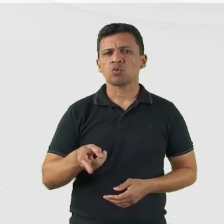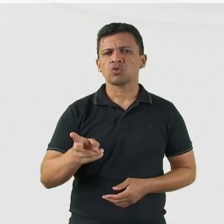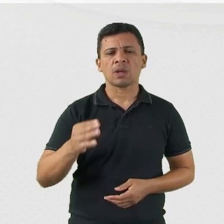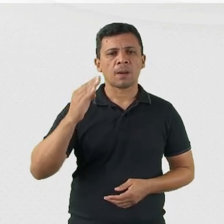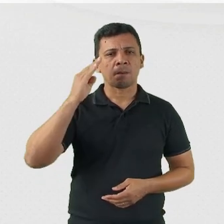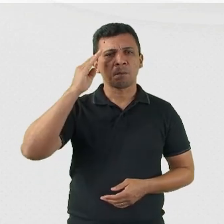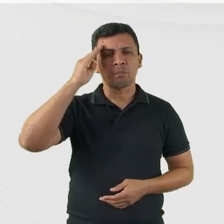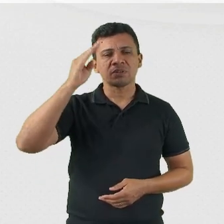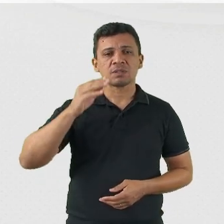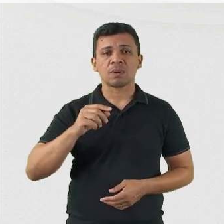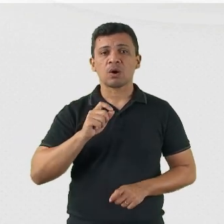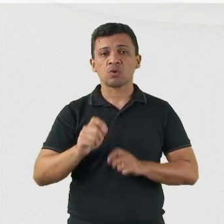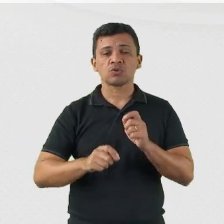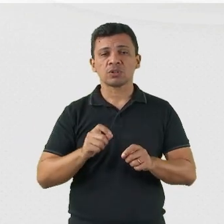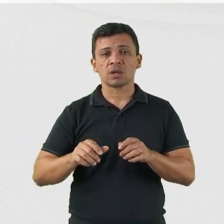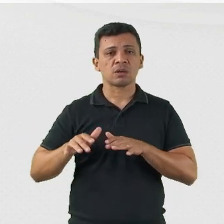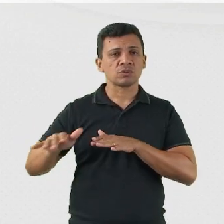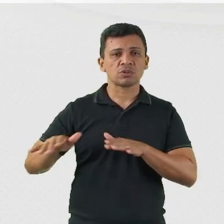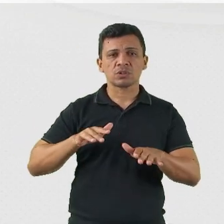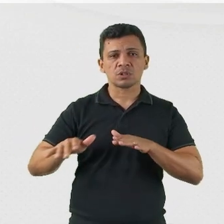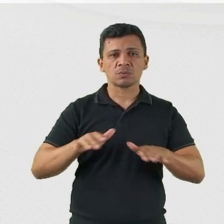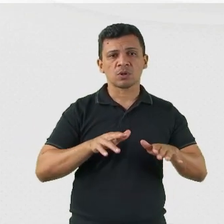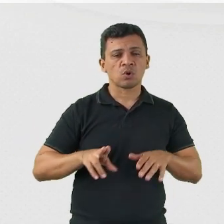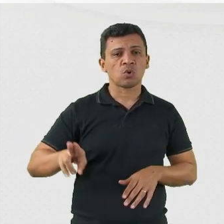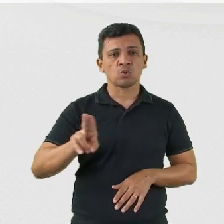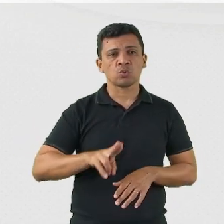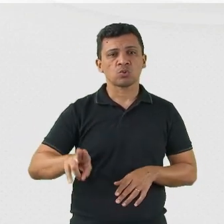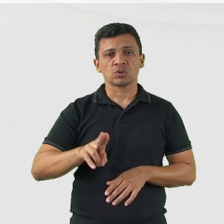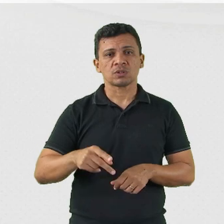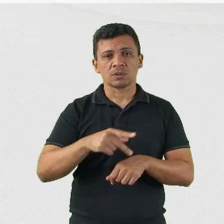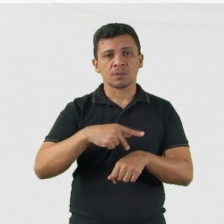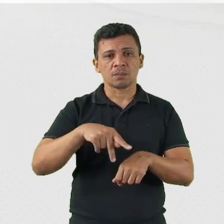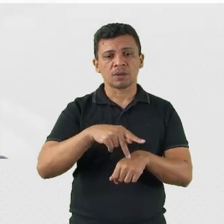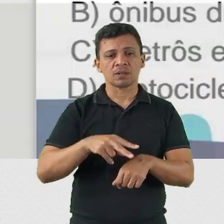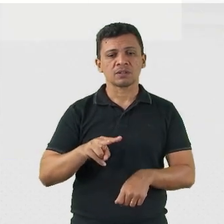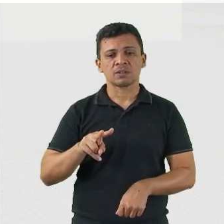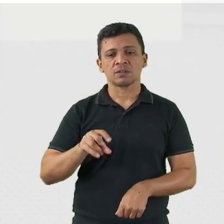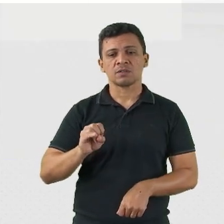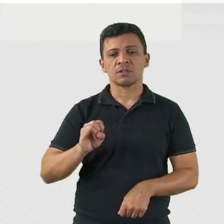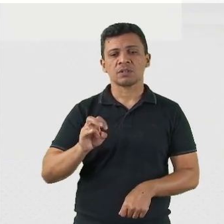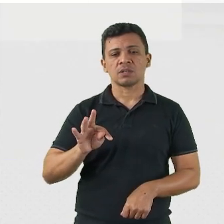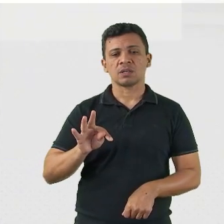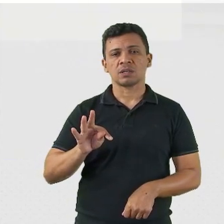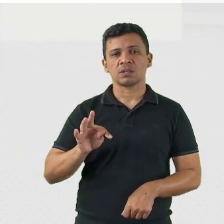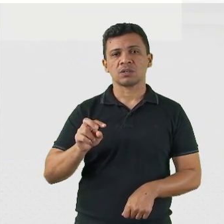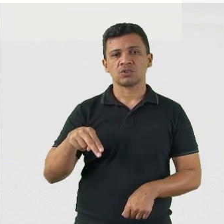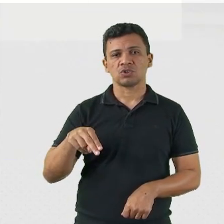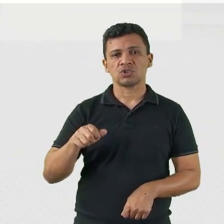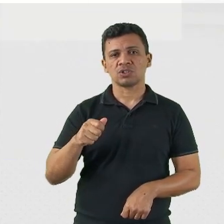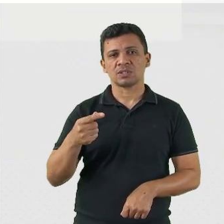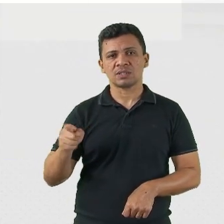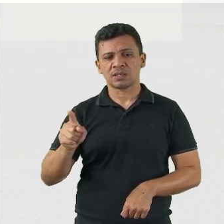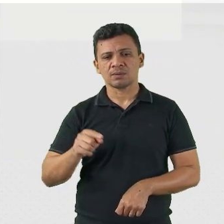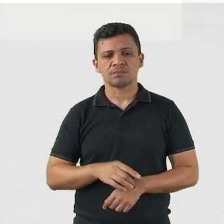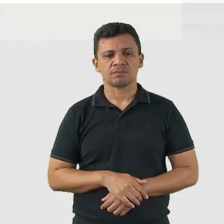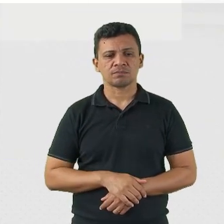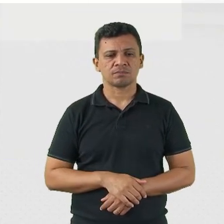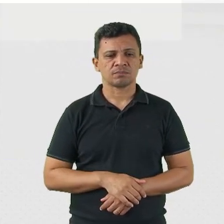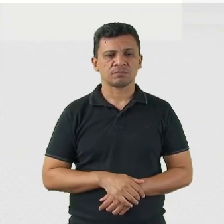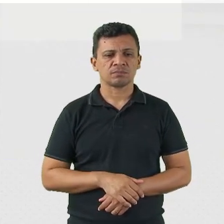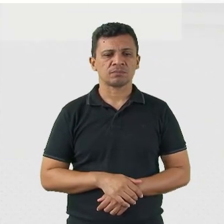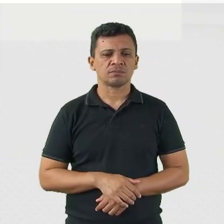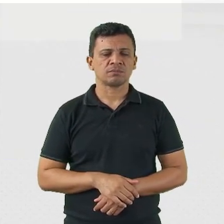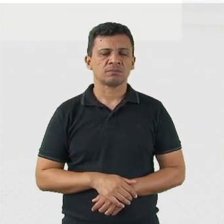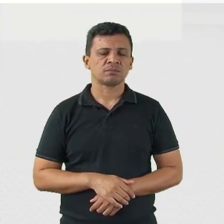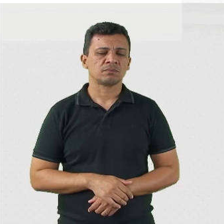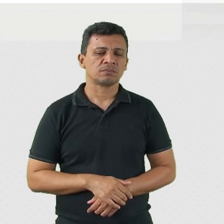meio de transporte utilizado no Vietnã? Aí nós vamos analisar a notícia.